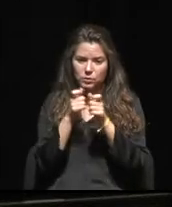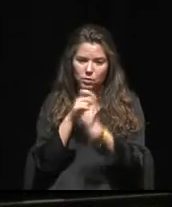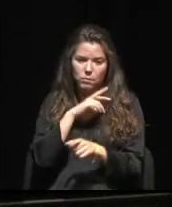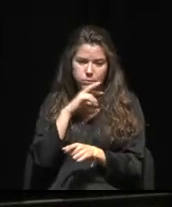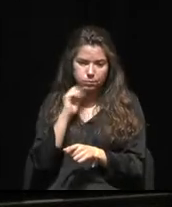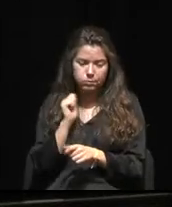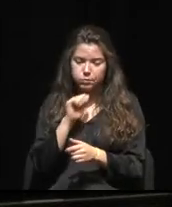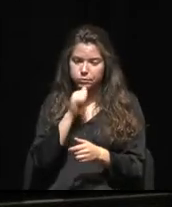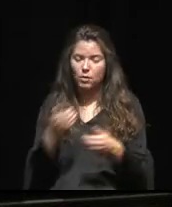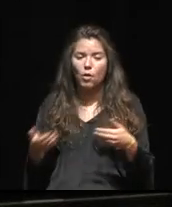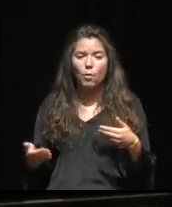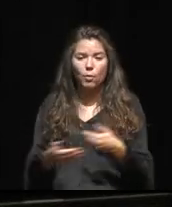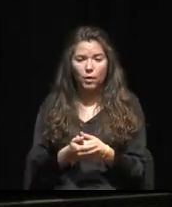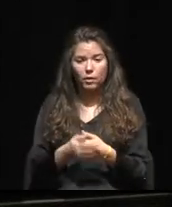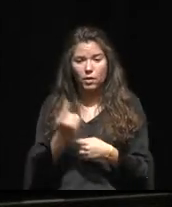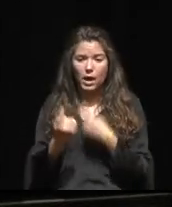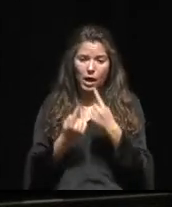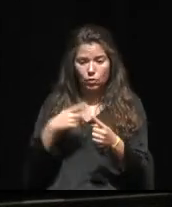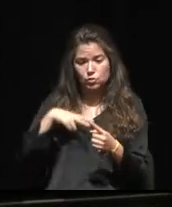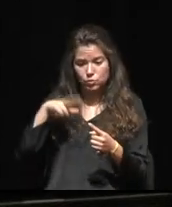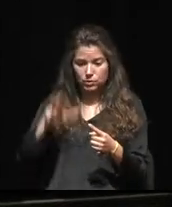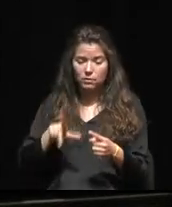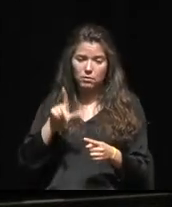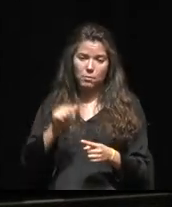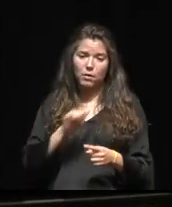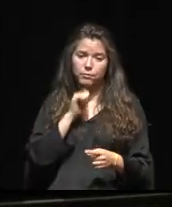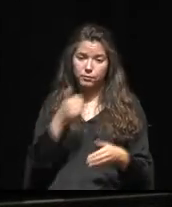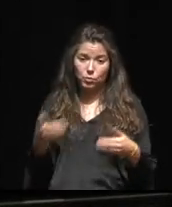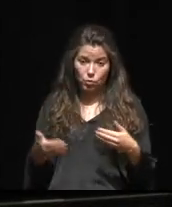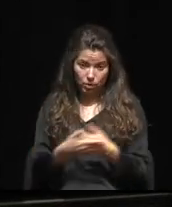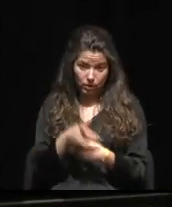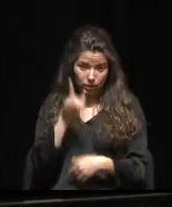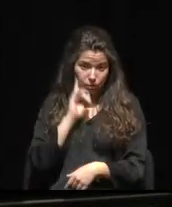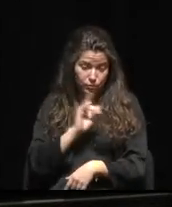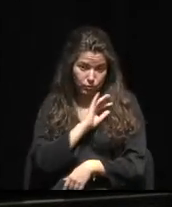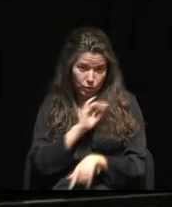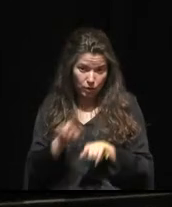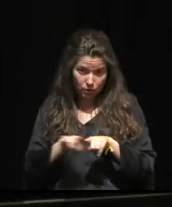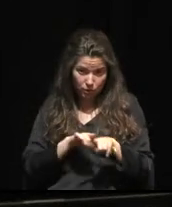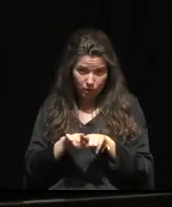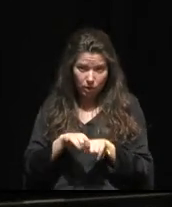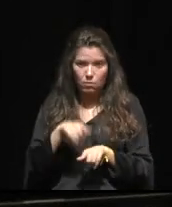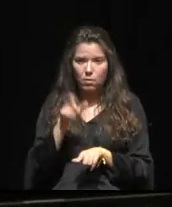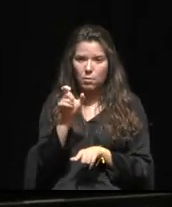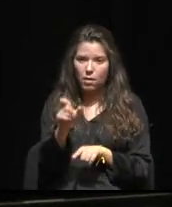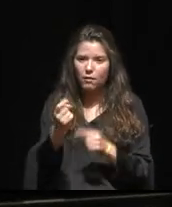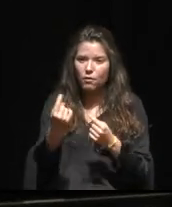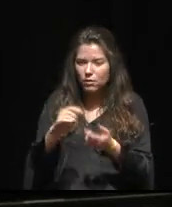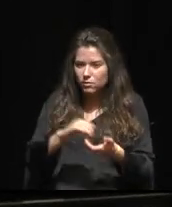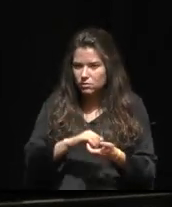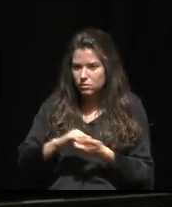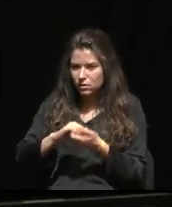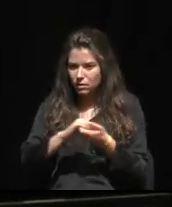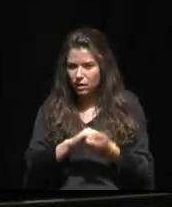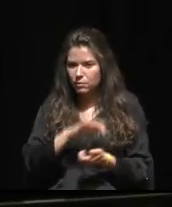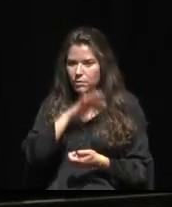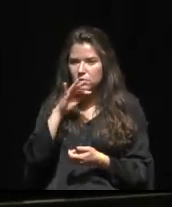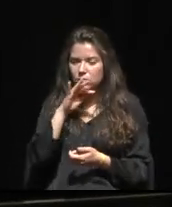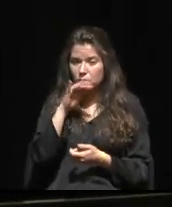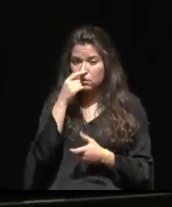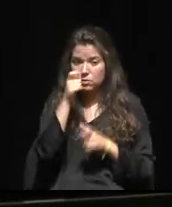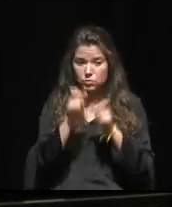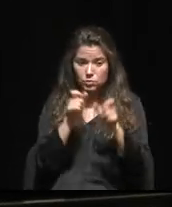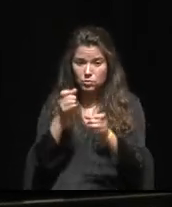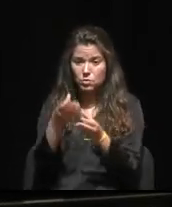quais alguns com nacionalidade portuguesa senhora deputada e ou uma única palavra de solidariedade para com as famílias Os